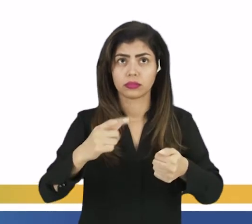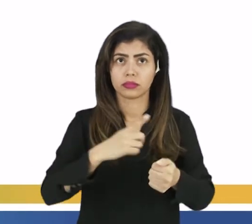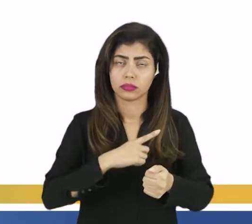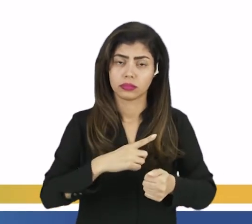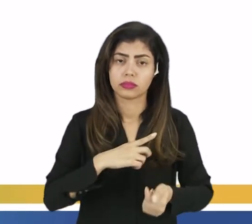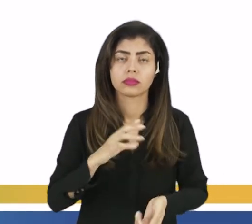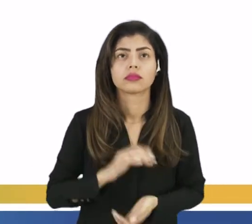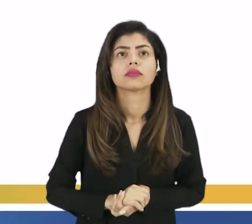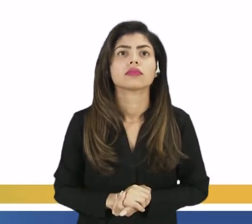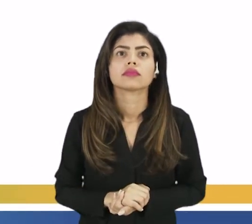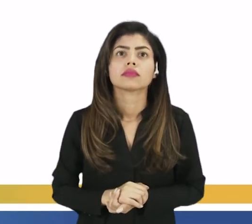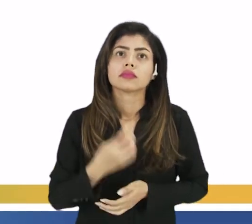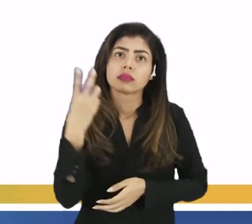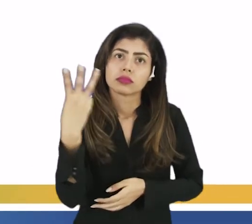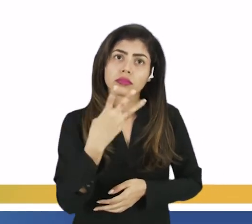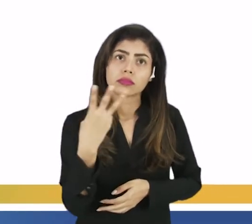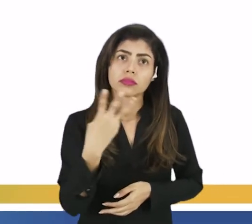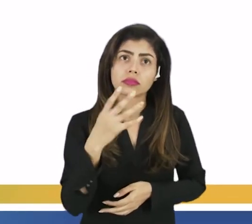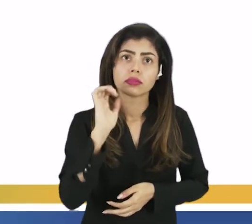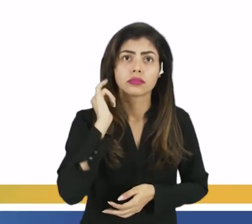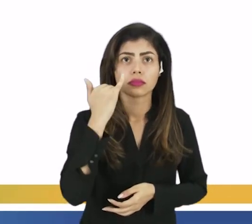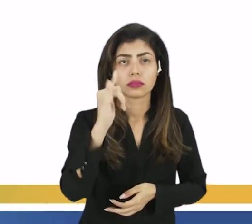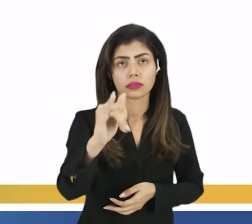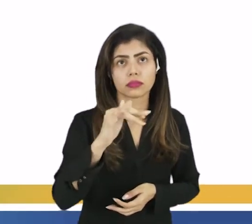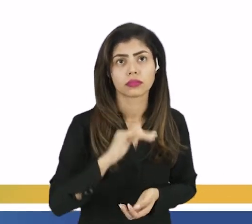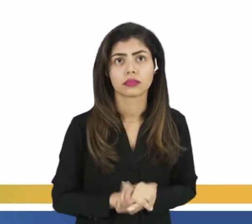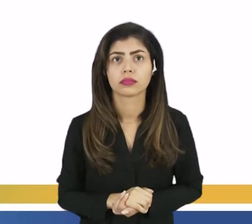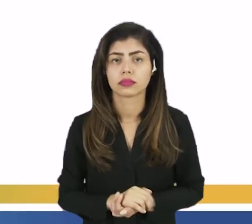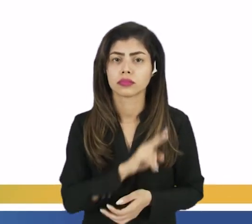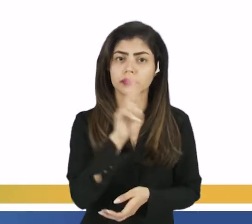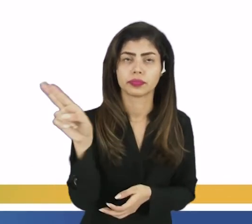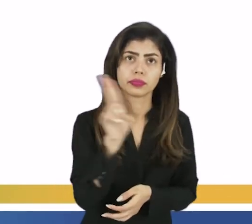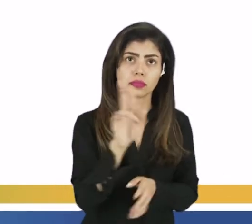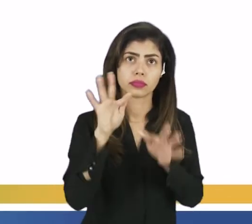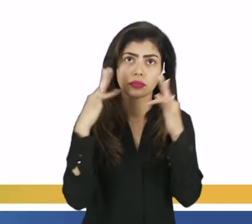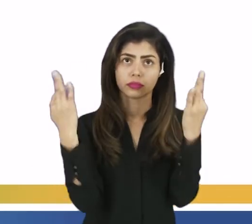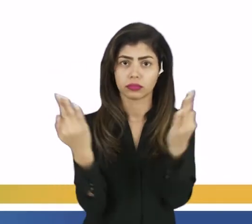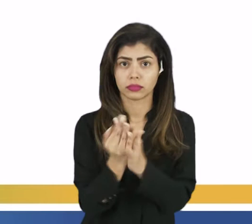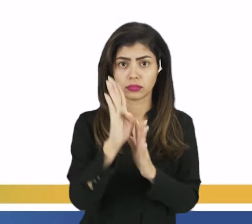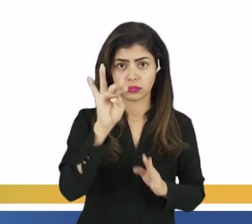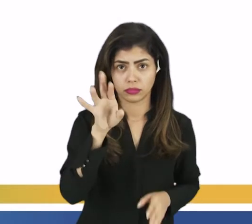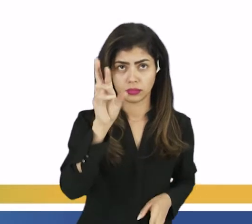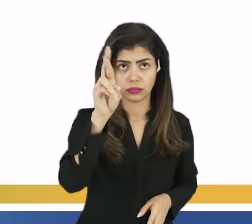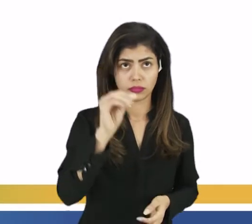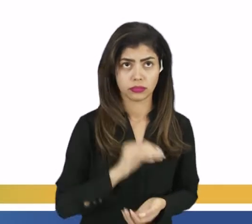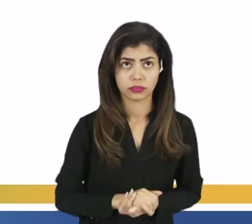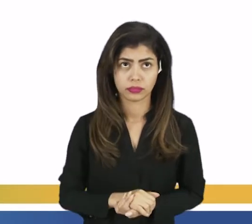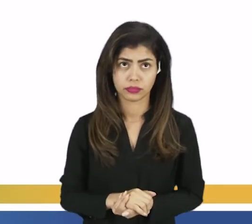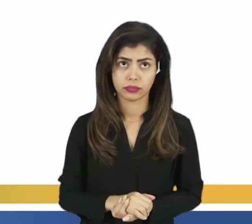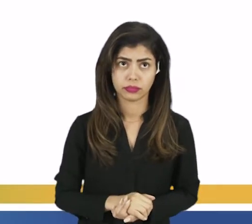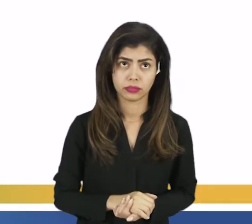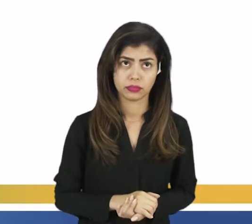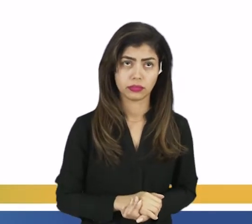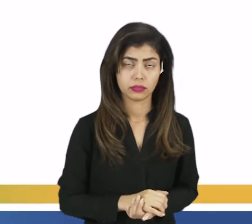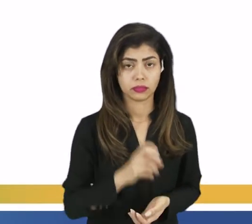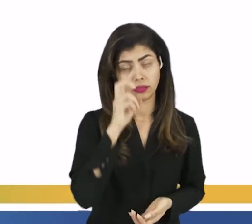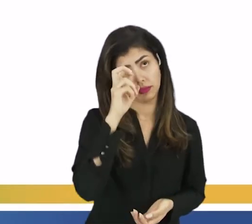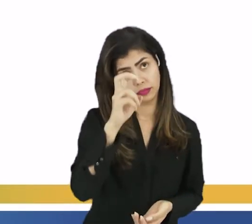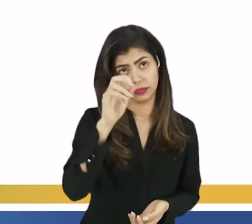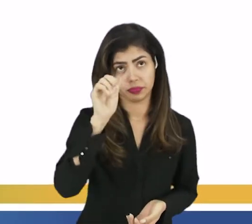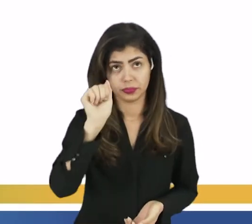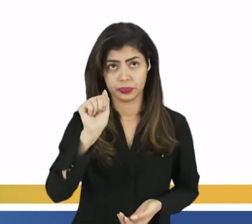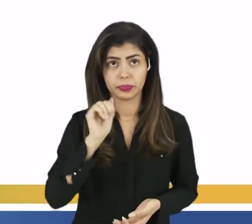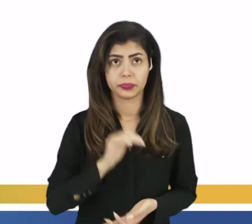químicos dessa família possui 3 elétrons que e o nome dessa família família do Boro família